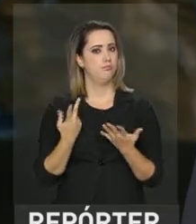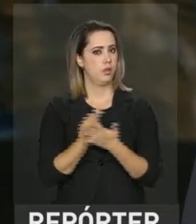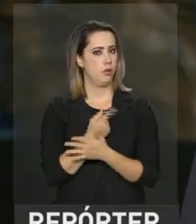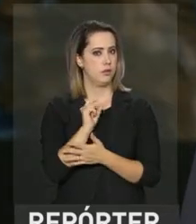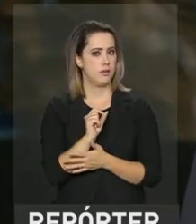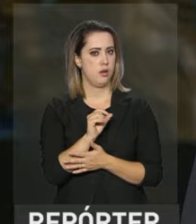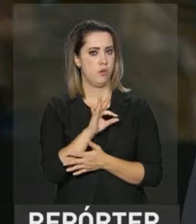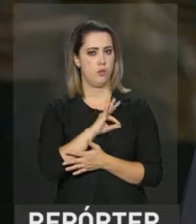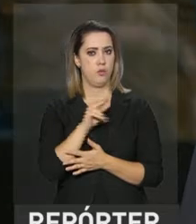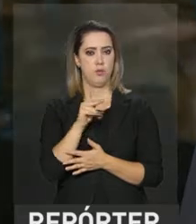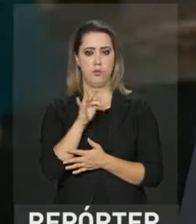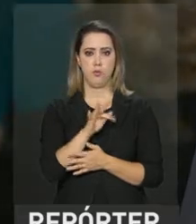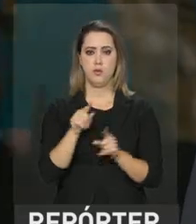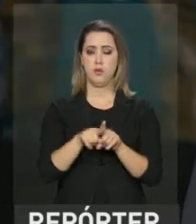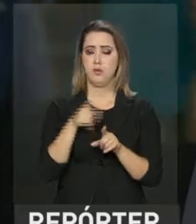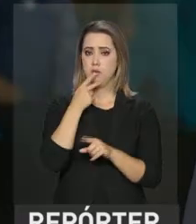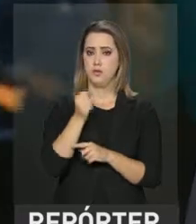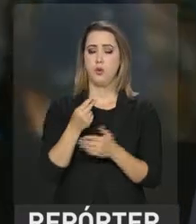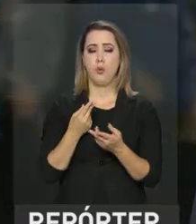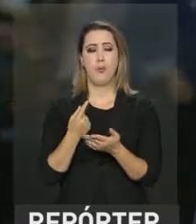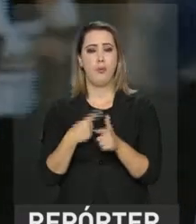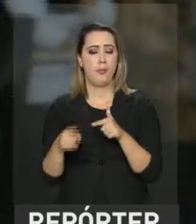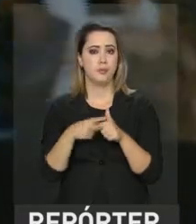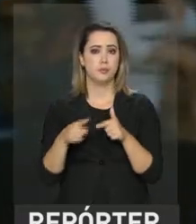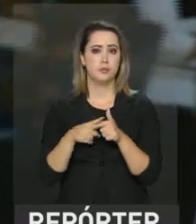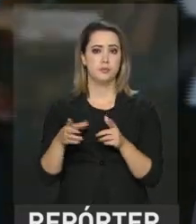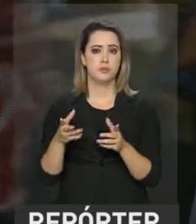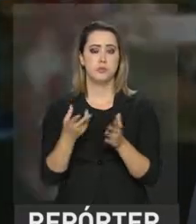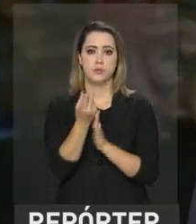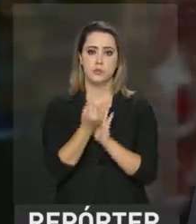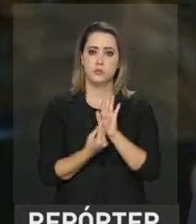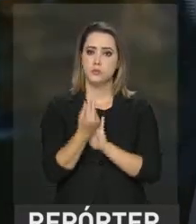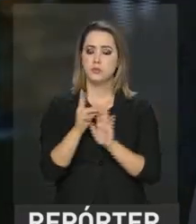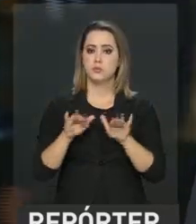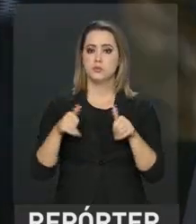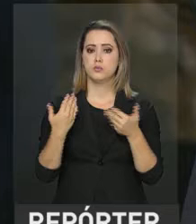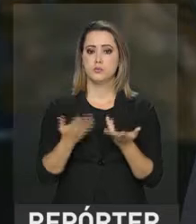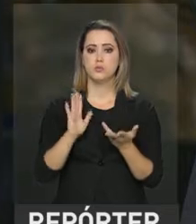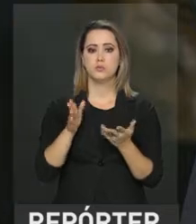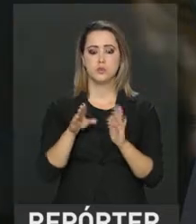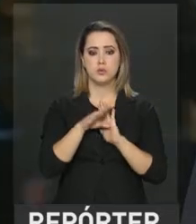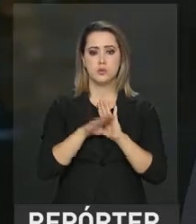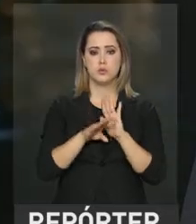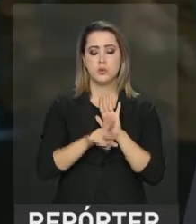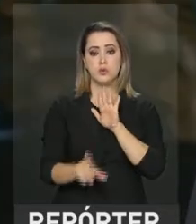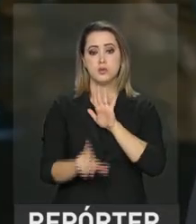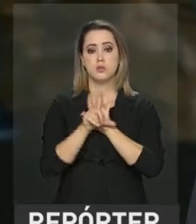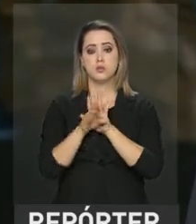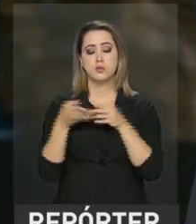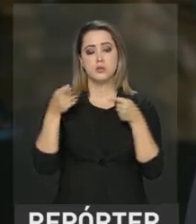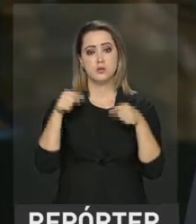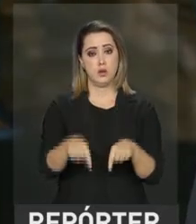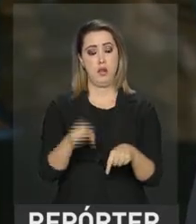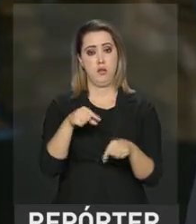deu por conta de restrições orçamentárias prontamente o ministério do planejamento enviou um projeto de lei aqui